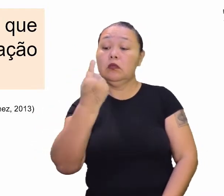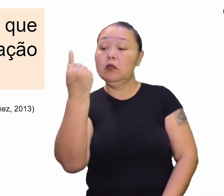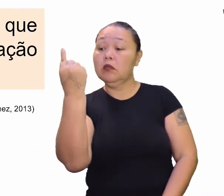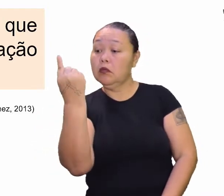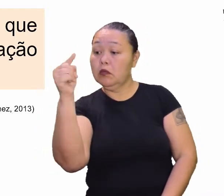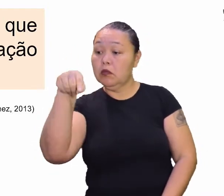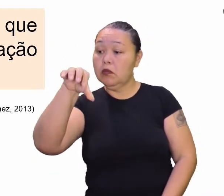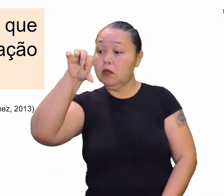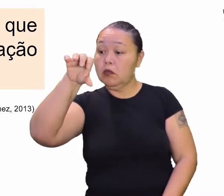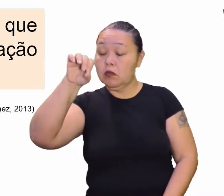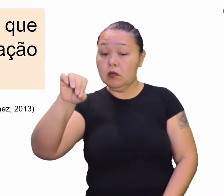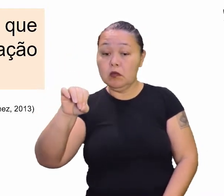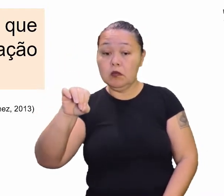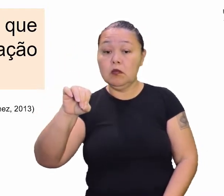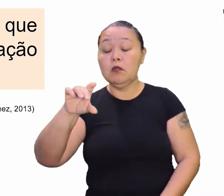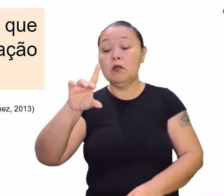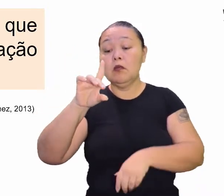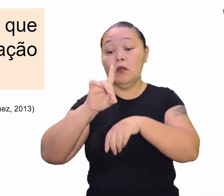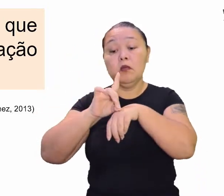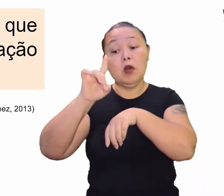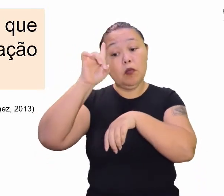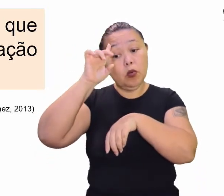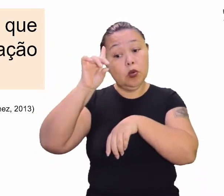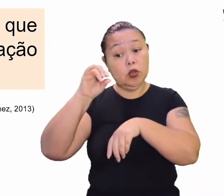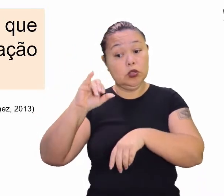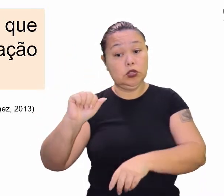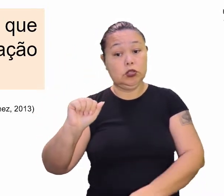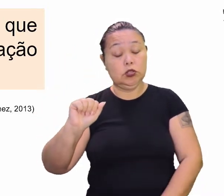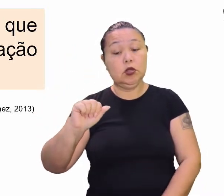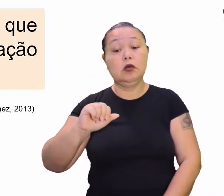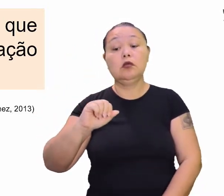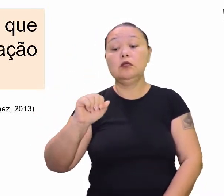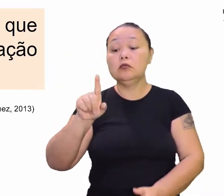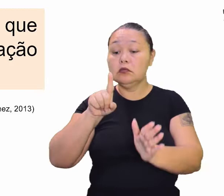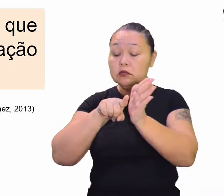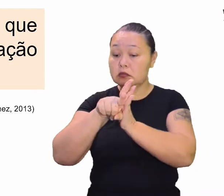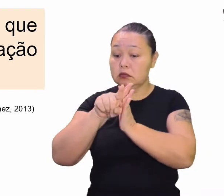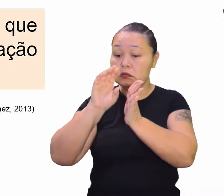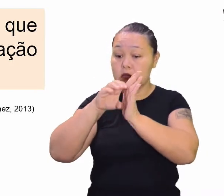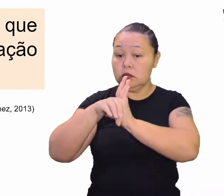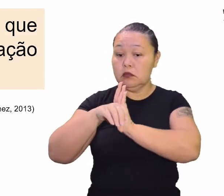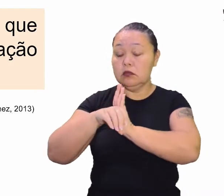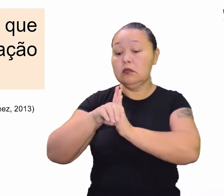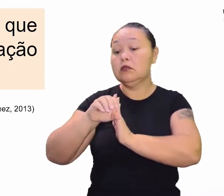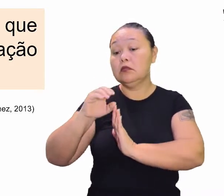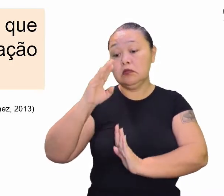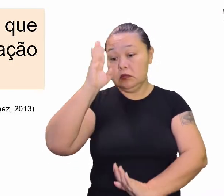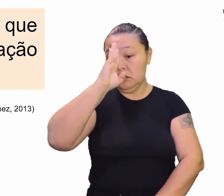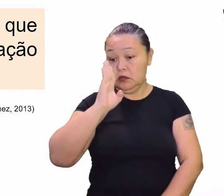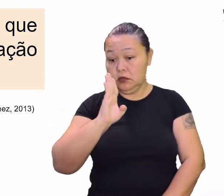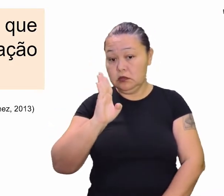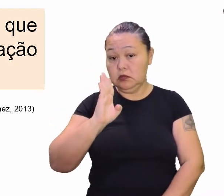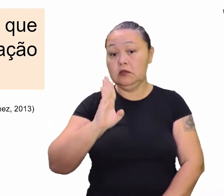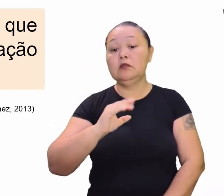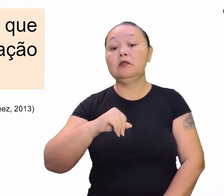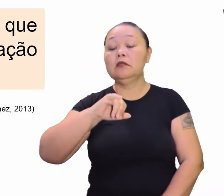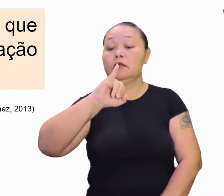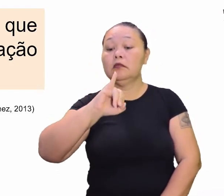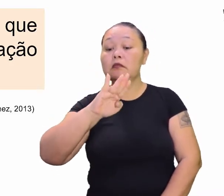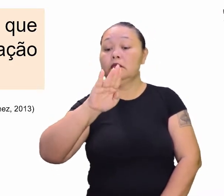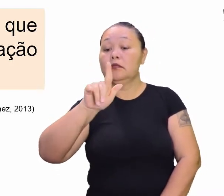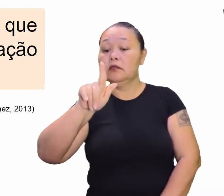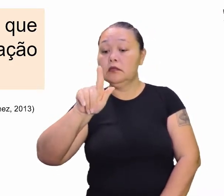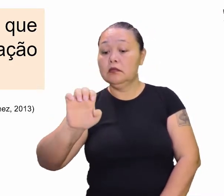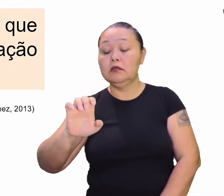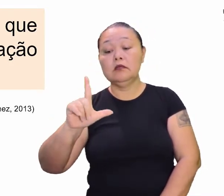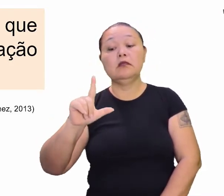1,90 dólares por dia. Isso é uma definição aqui a nível Brasil, né, do Instituto Brasileiro